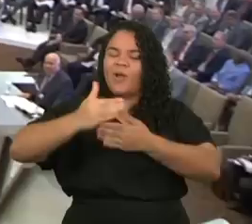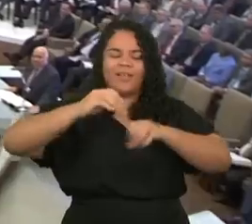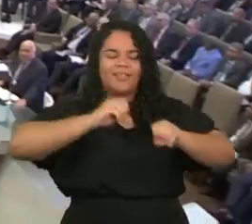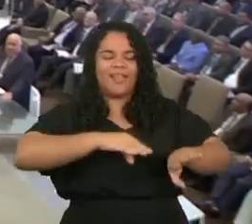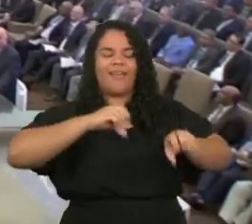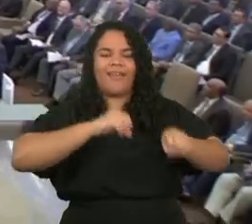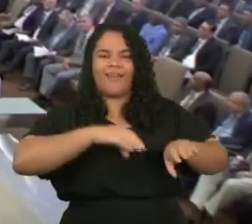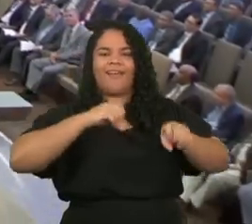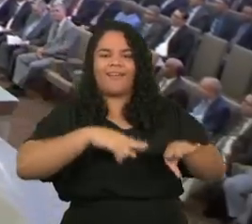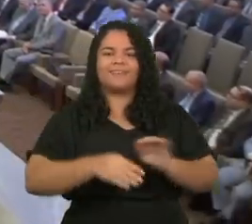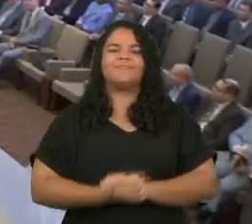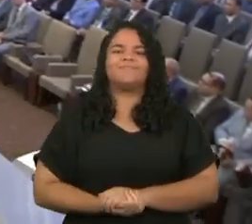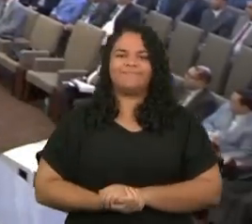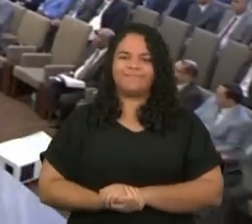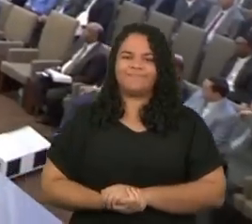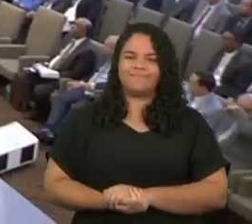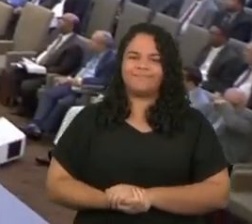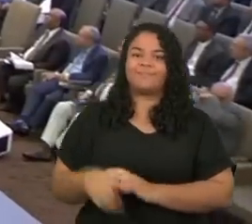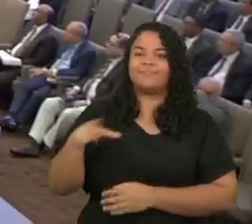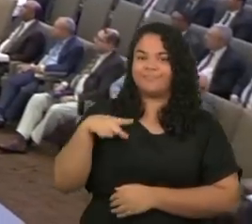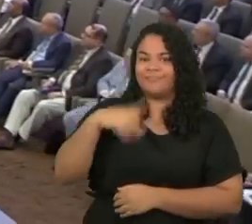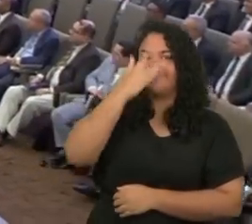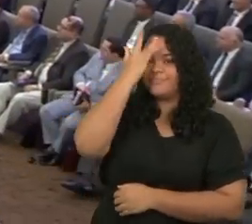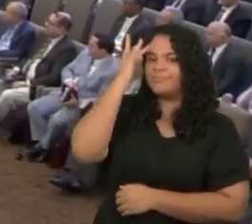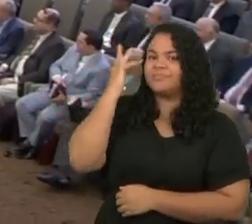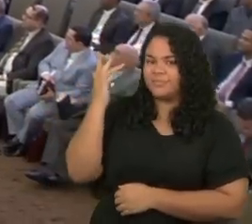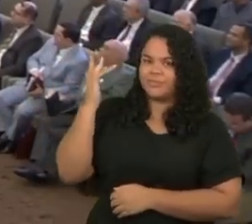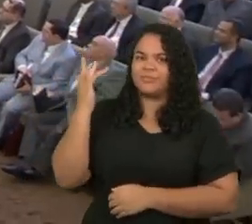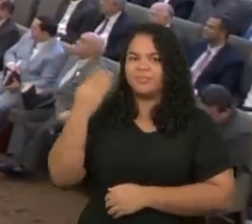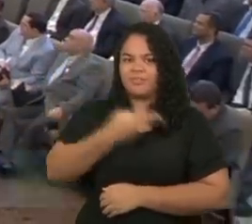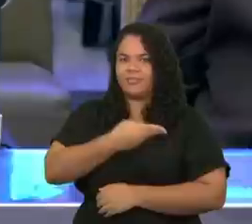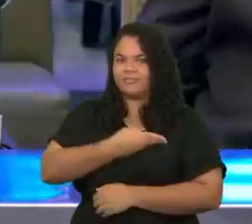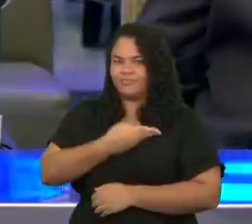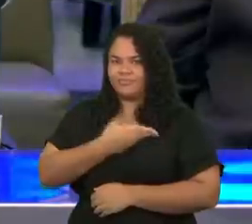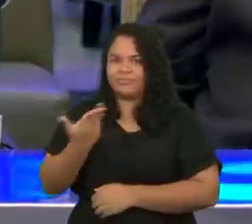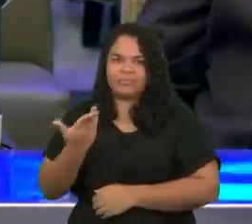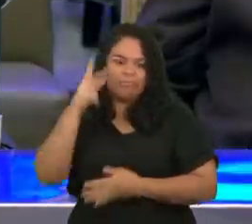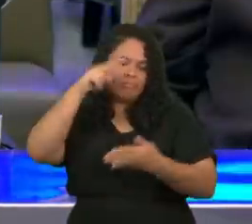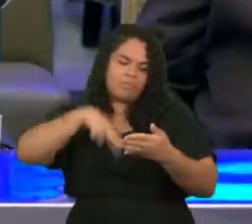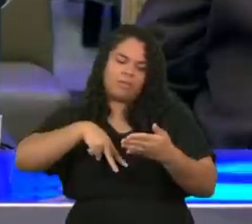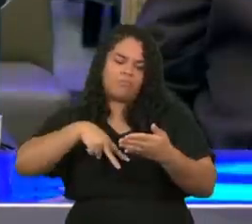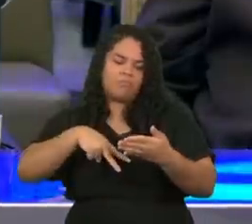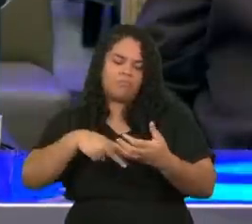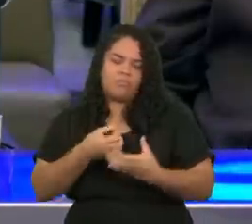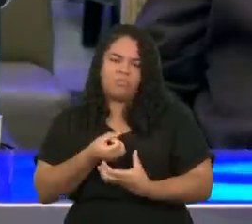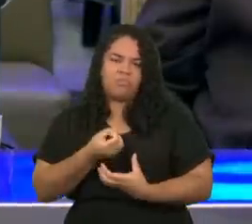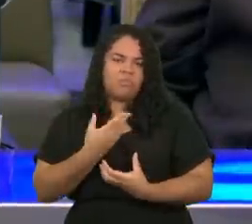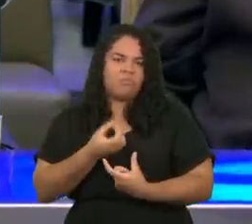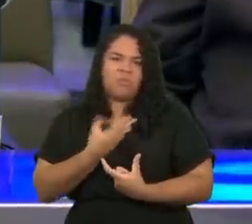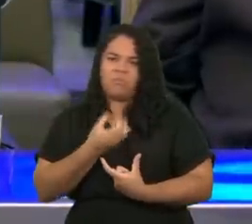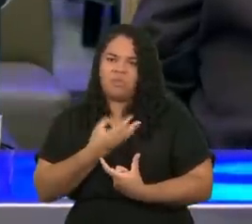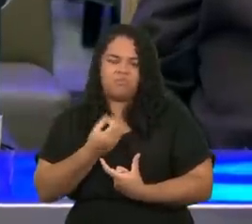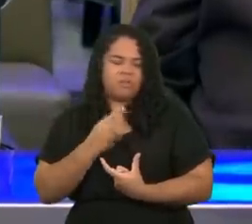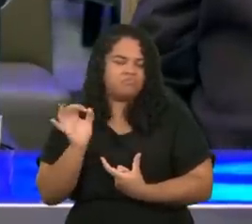tinha um deles que não sabia ler e ele gravava os versículos porque eu olhei para ele ele disse eu vou lá em casa eu